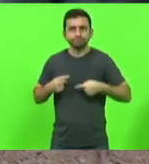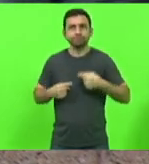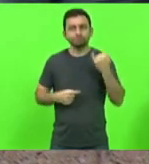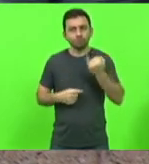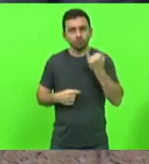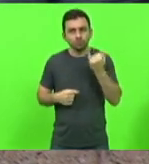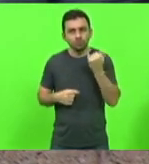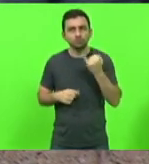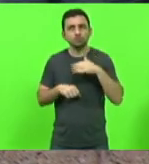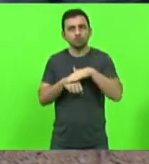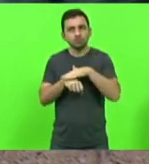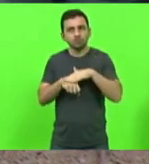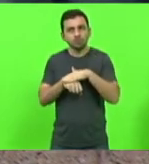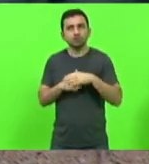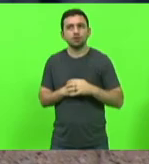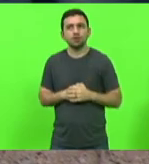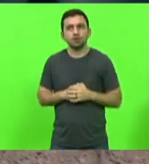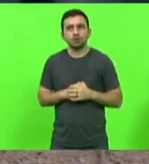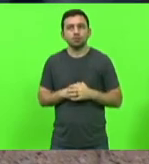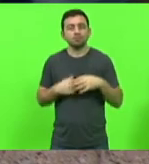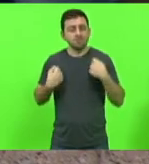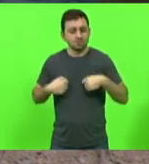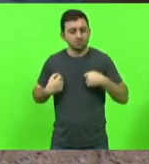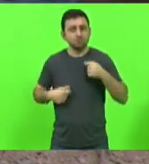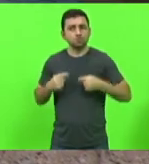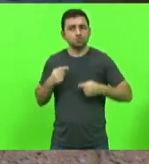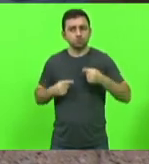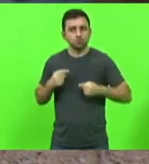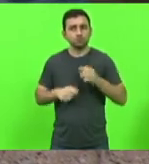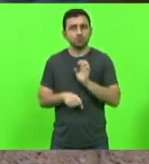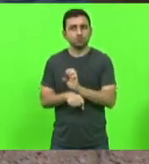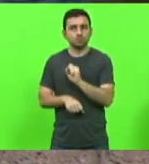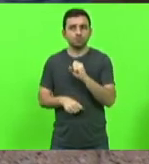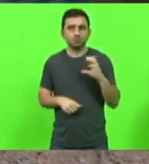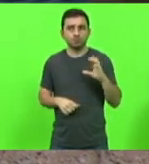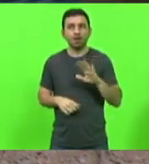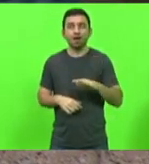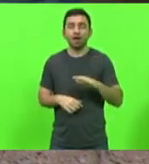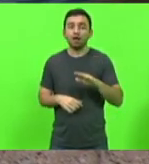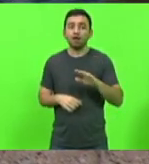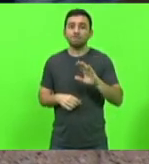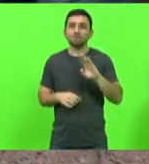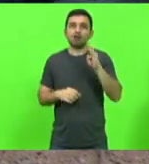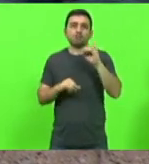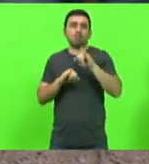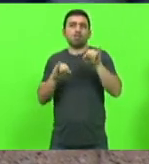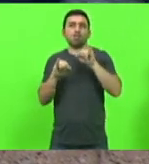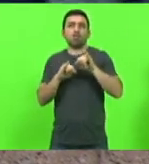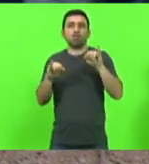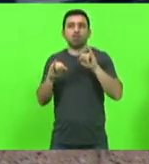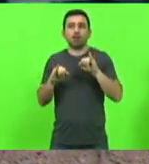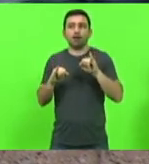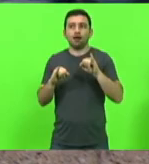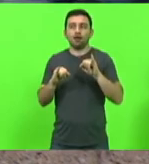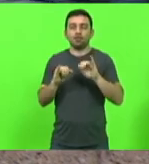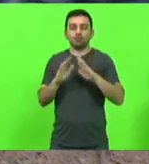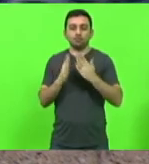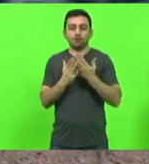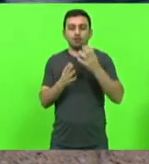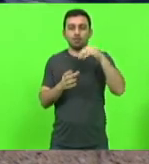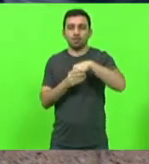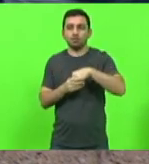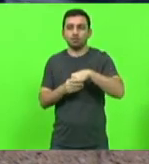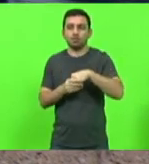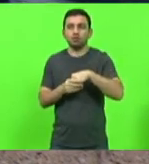conversar. Nós precisamos discutir isso aqui no Estado, mas não podemos criar uma falsa expectativa de que o homescure passe a ser legal